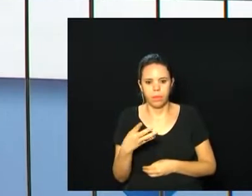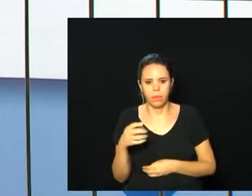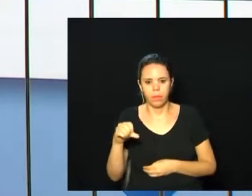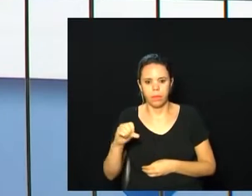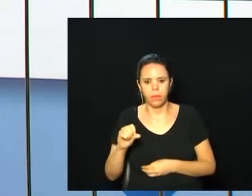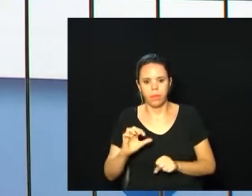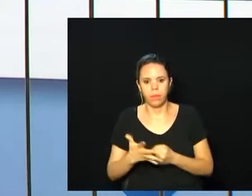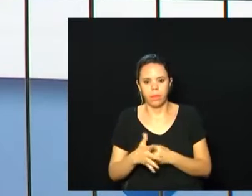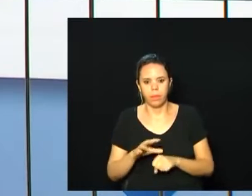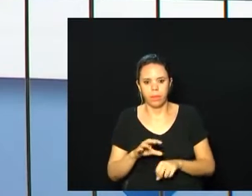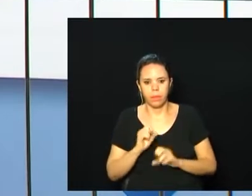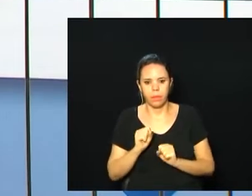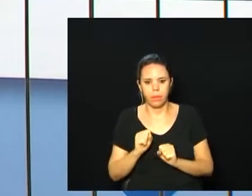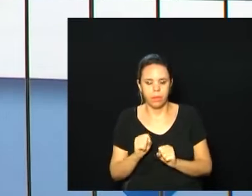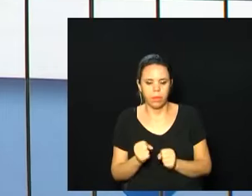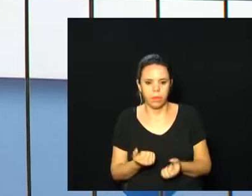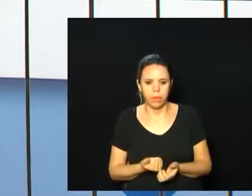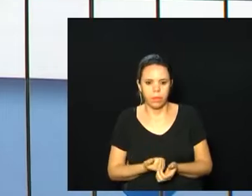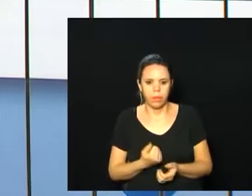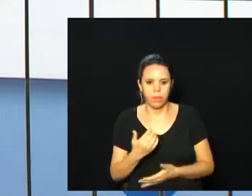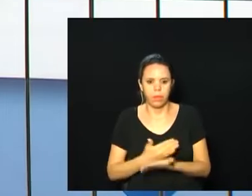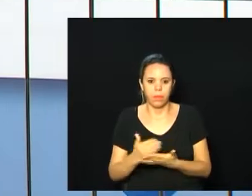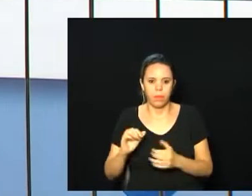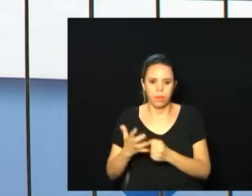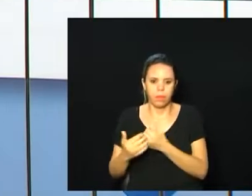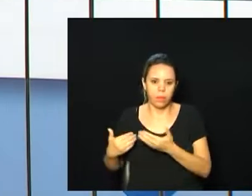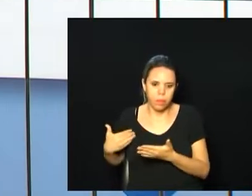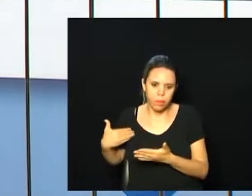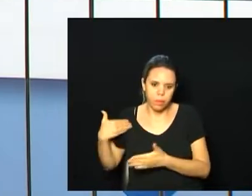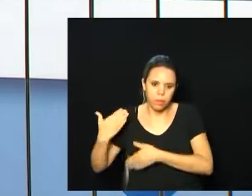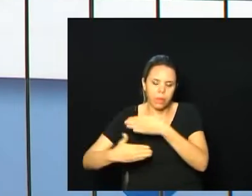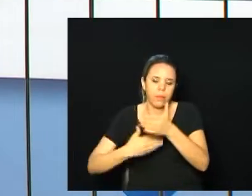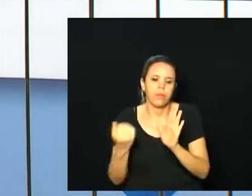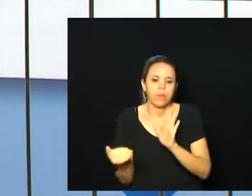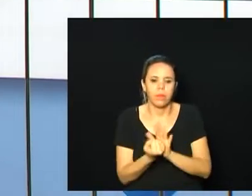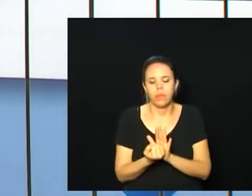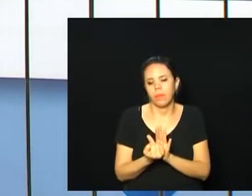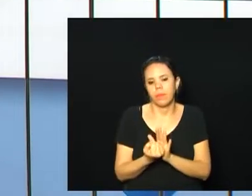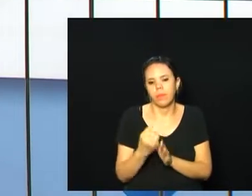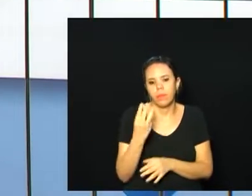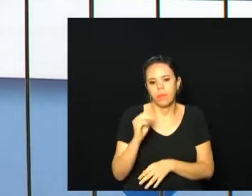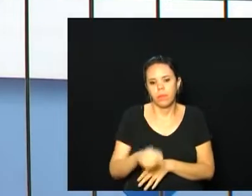22.084.749 casos da Covid-19 desde o início da pandemia, com um registro de